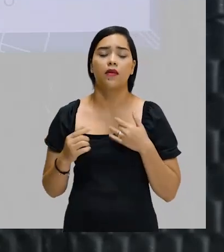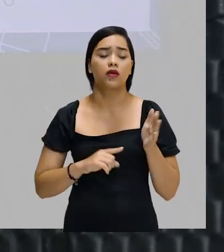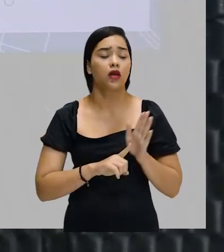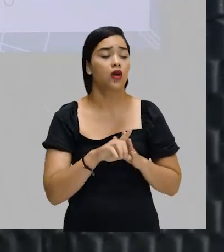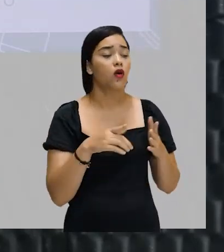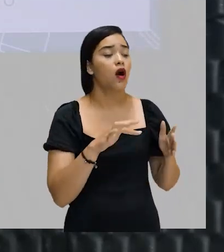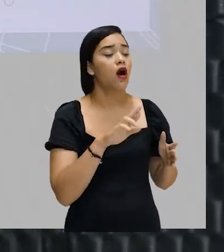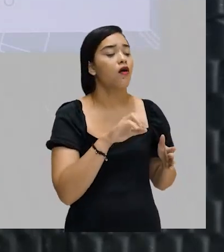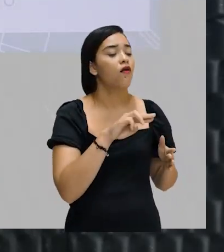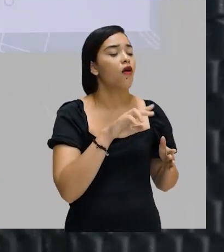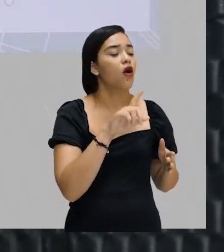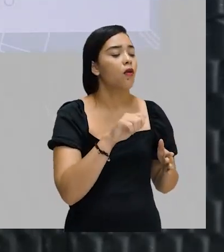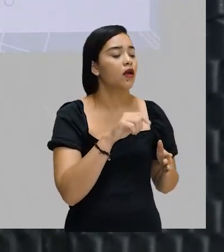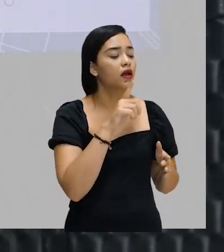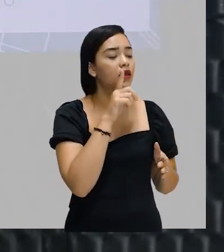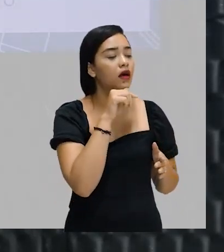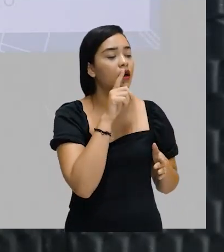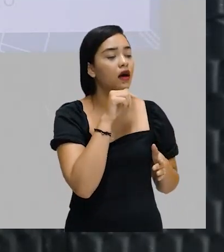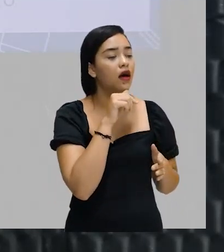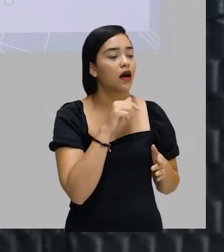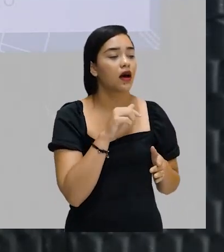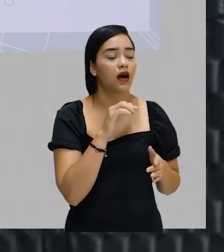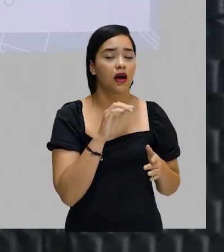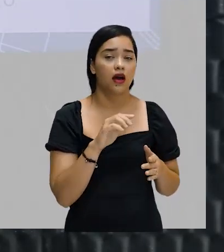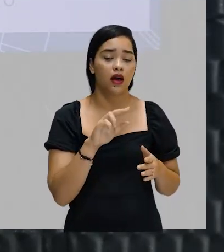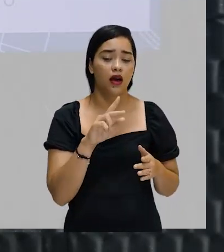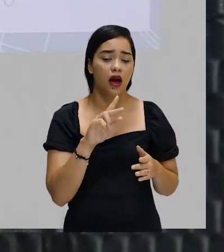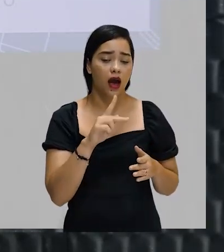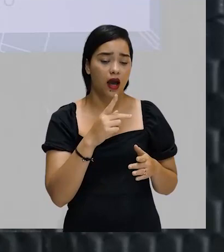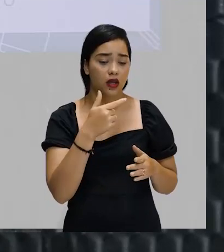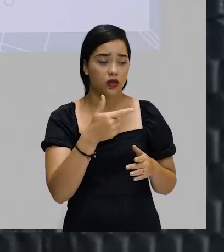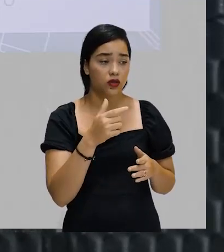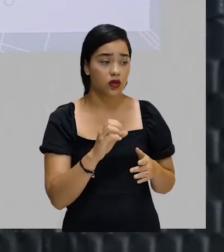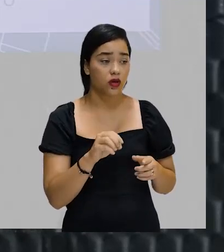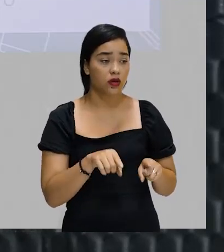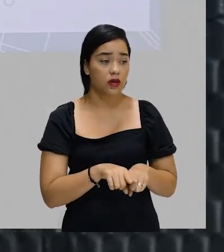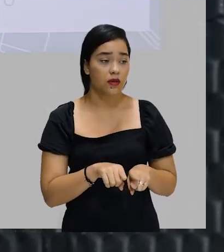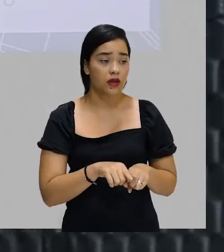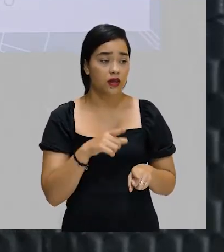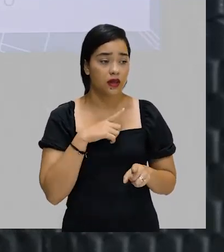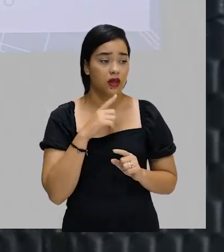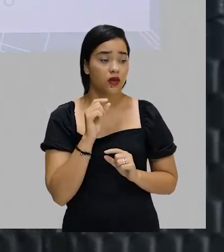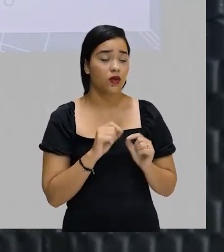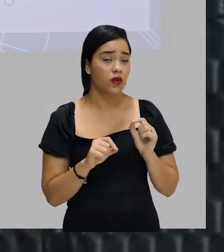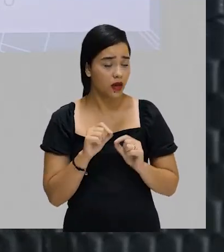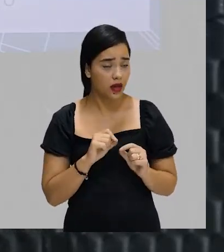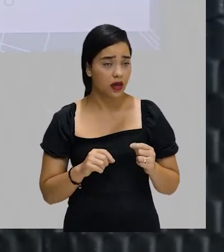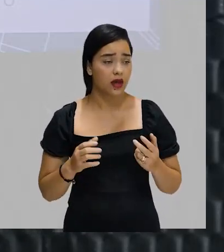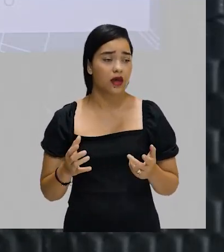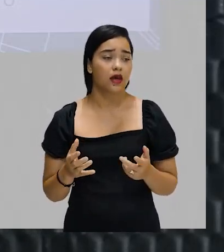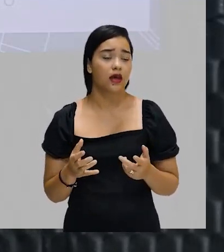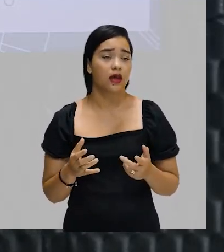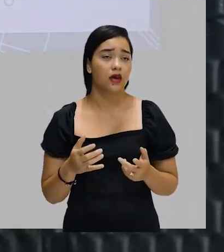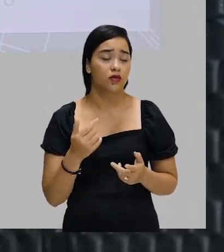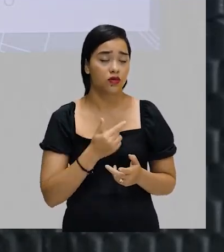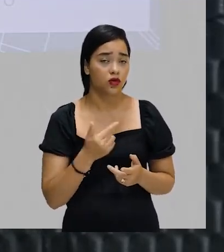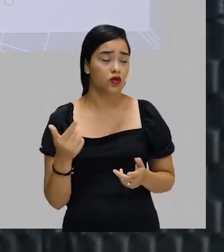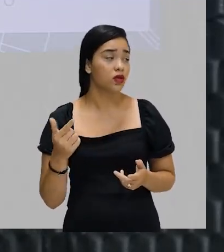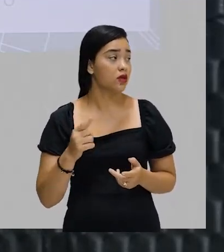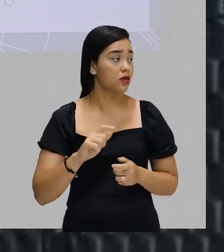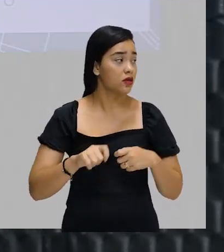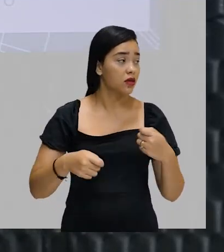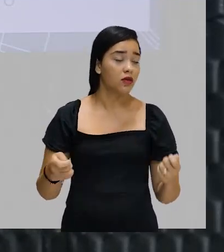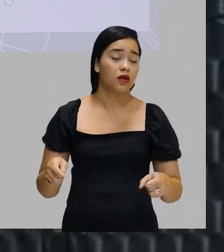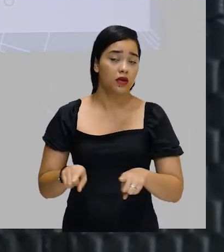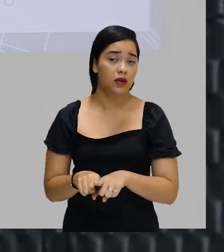Qual a fórmula química da água? H2O, ok? Então, essa combinação, certo, entre o símbolo